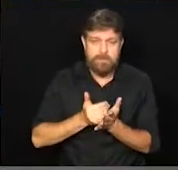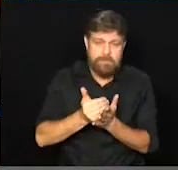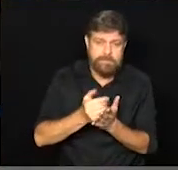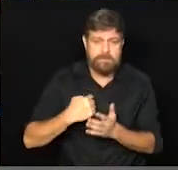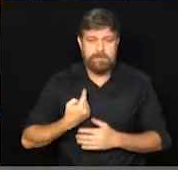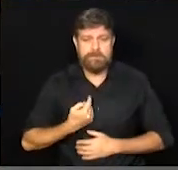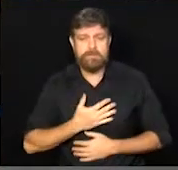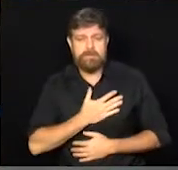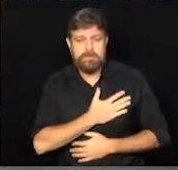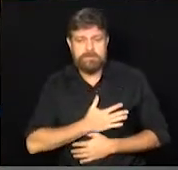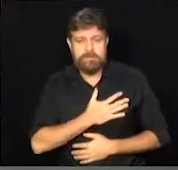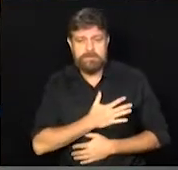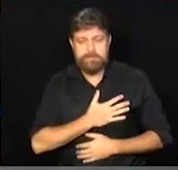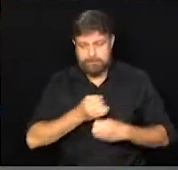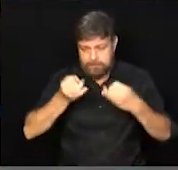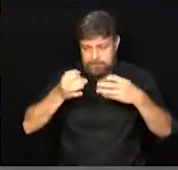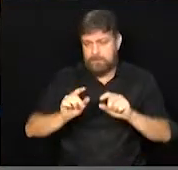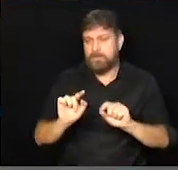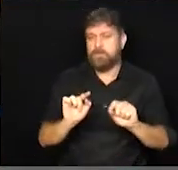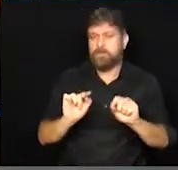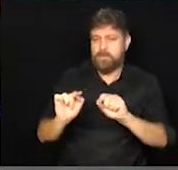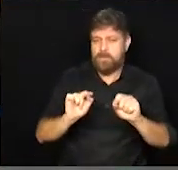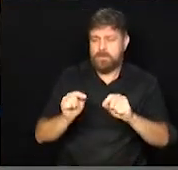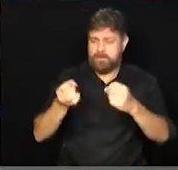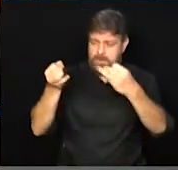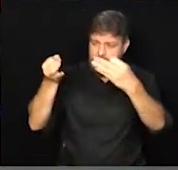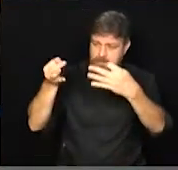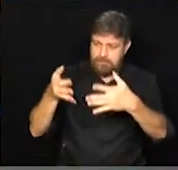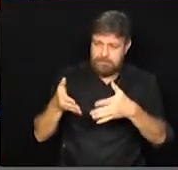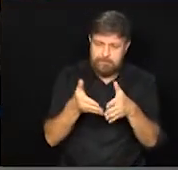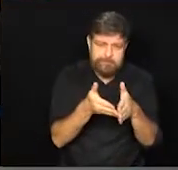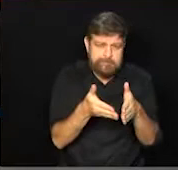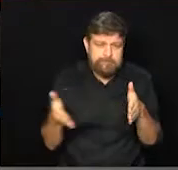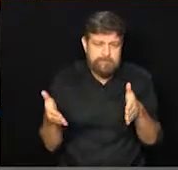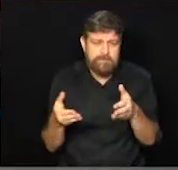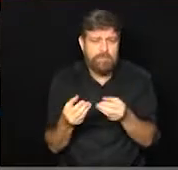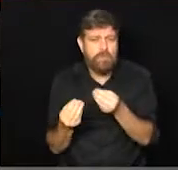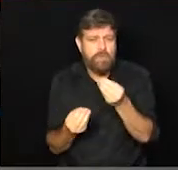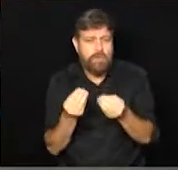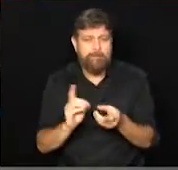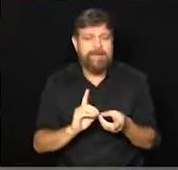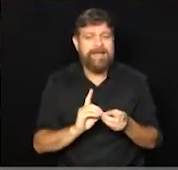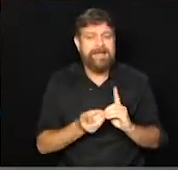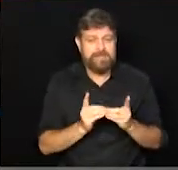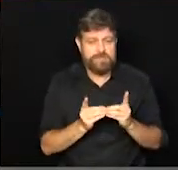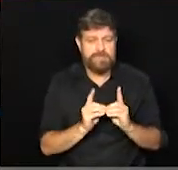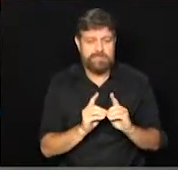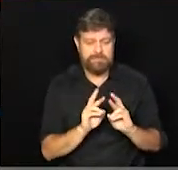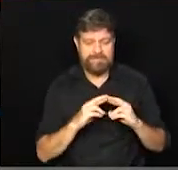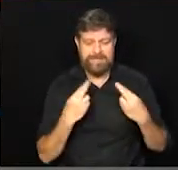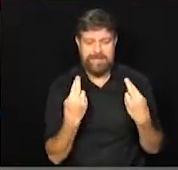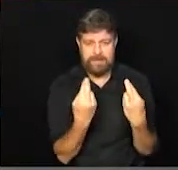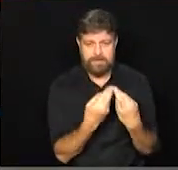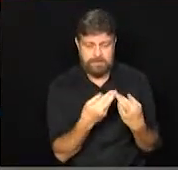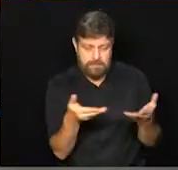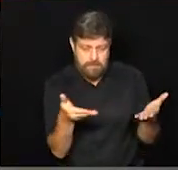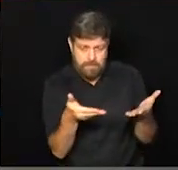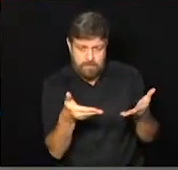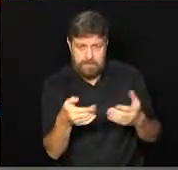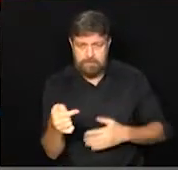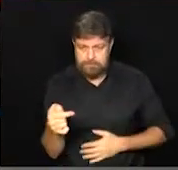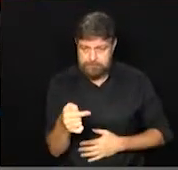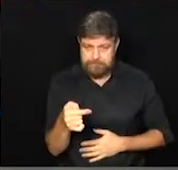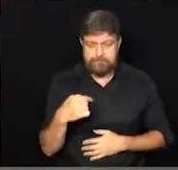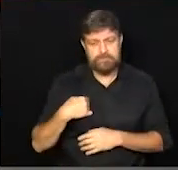de fazer algumas considerações e esclarecimentos sobre o funcionamento dessa própria reunião. Essa reunião nós